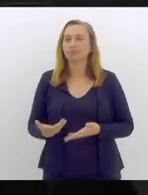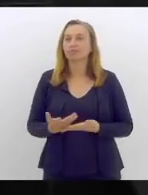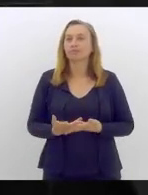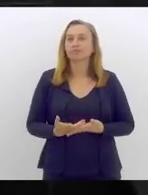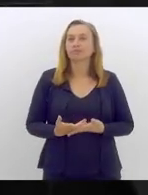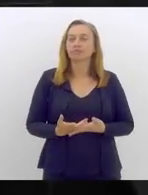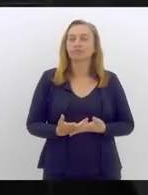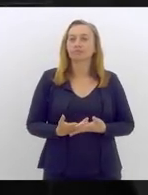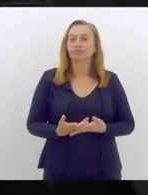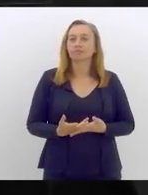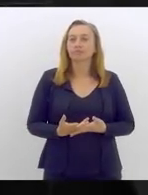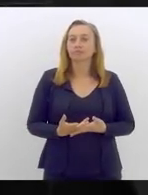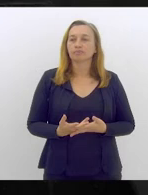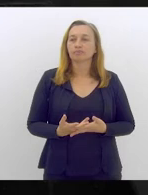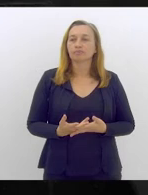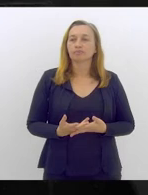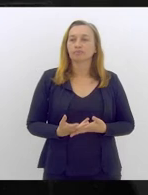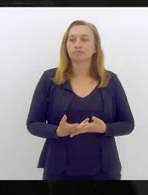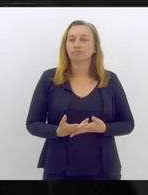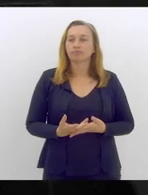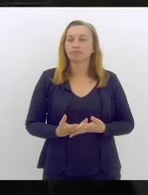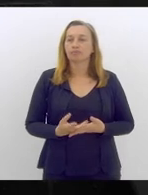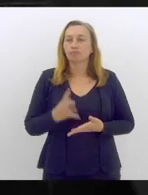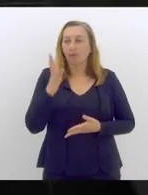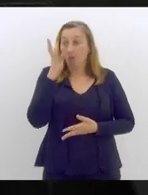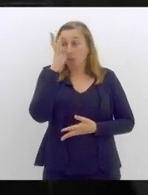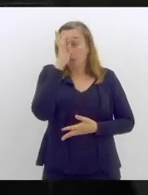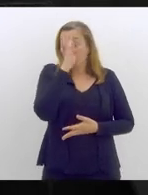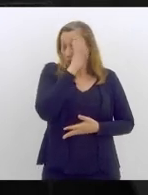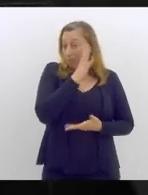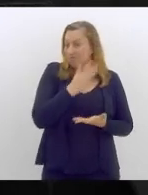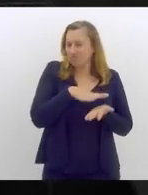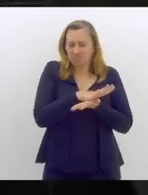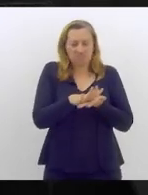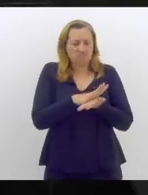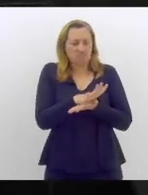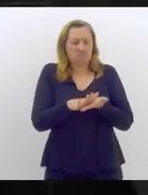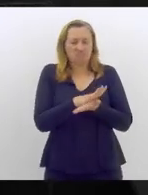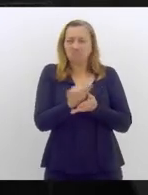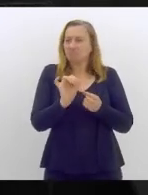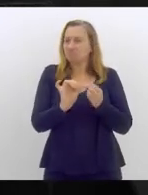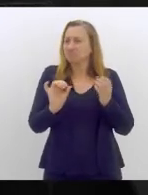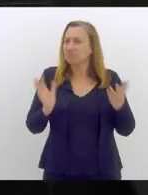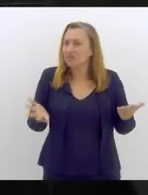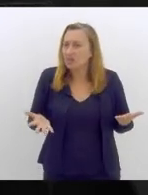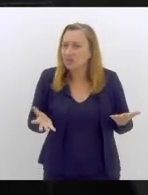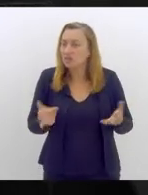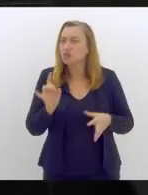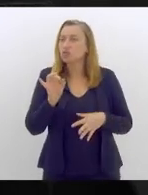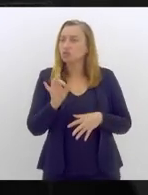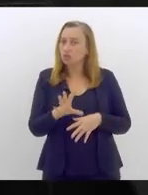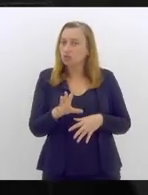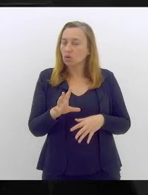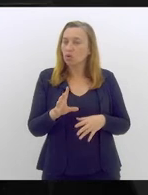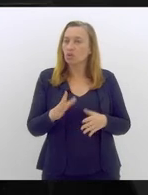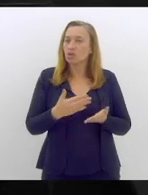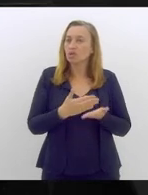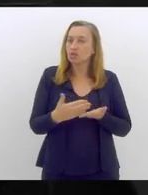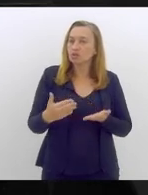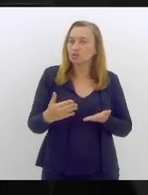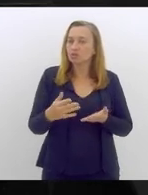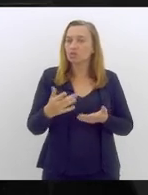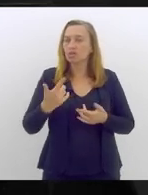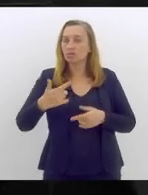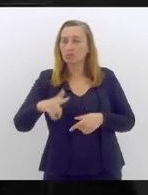topor e de inércia em que se encontrava porque nada fazia sobre o transporte Ferroviário e só passou a falar de transporte rodoviário